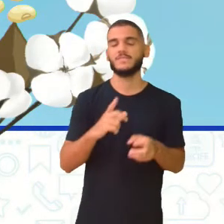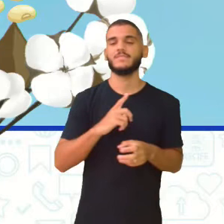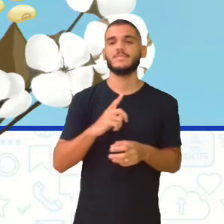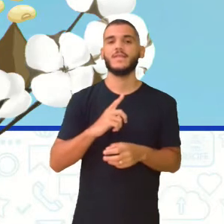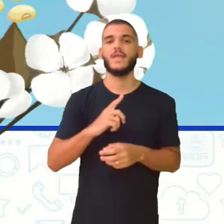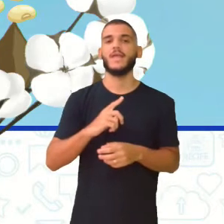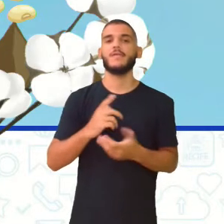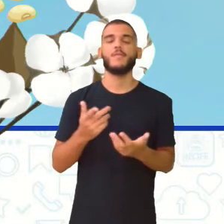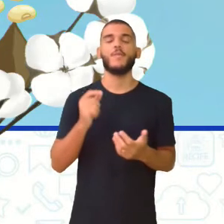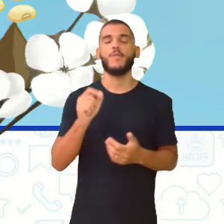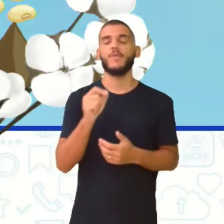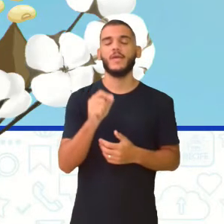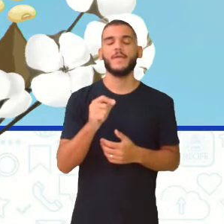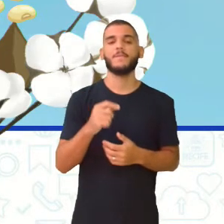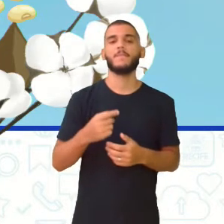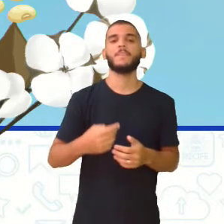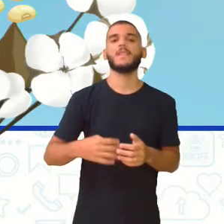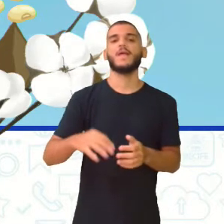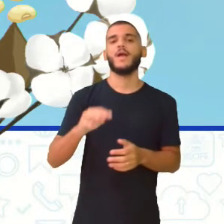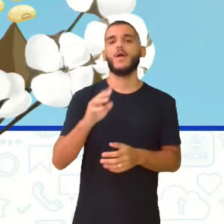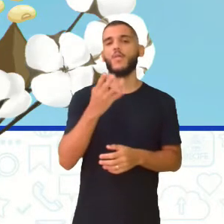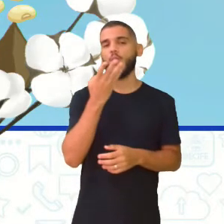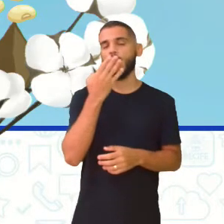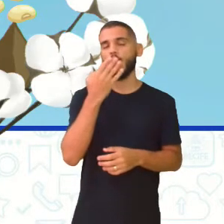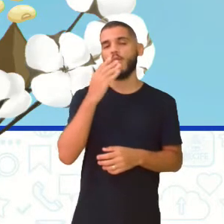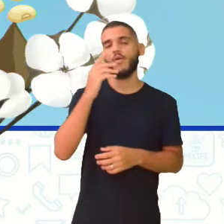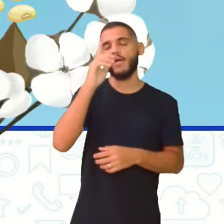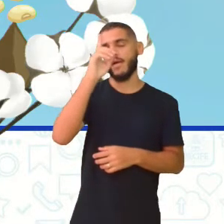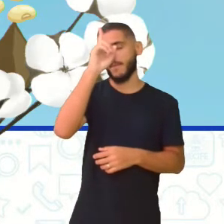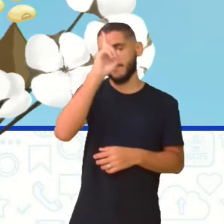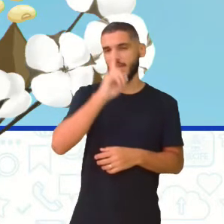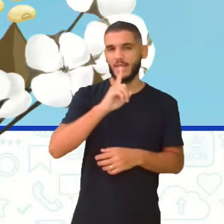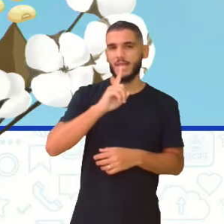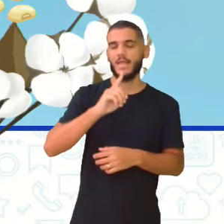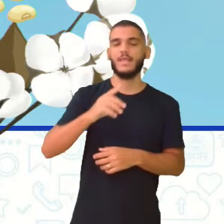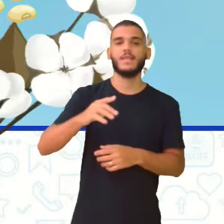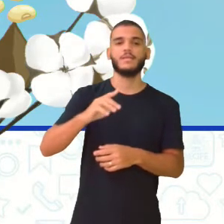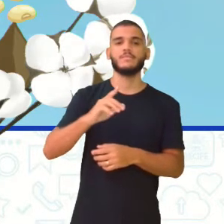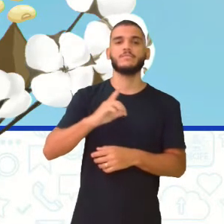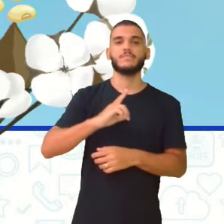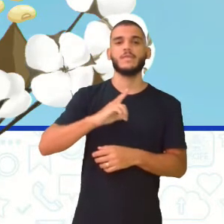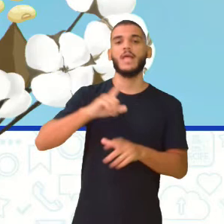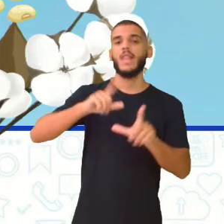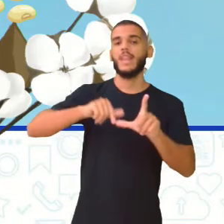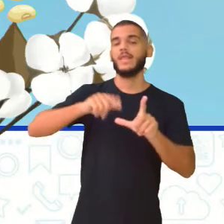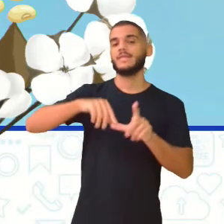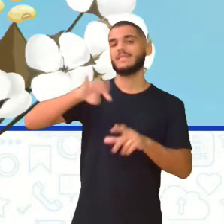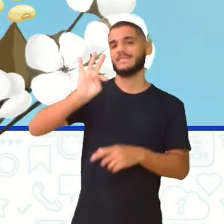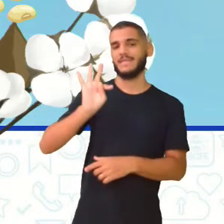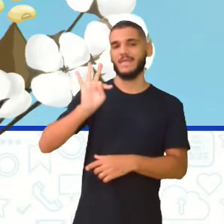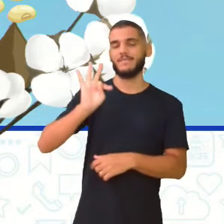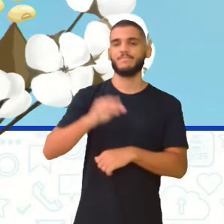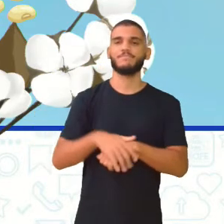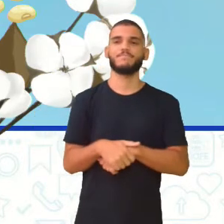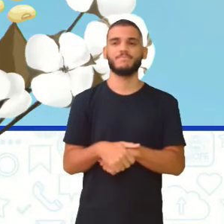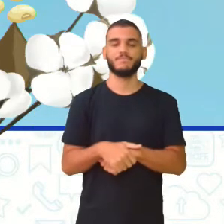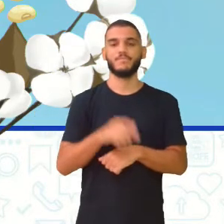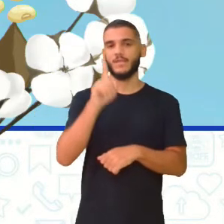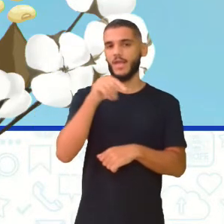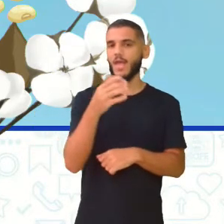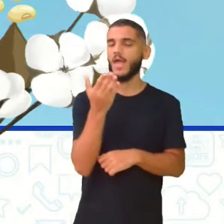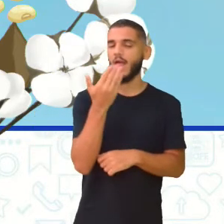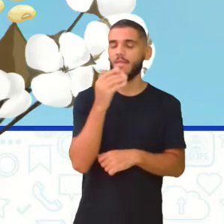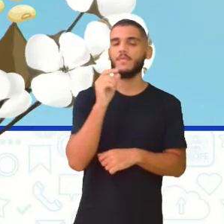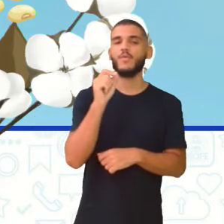aí na casa de vocês, no armário, ou quando vocês forem no supermercado, faça uma pesquisa no supermercado, se aparece. São alimentos